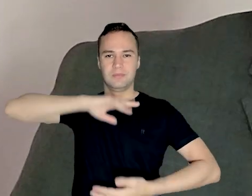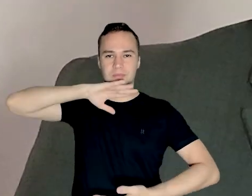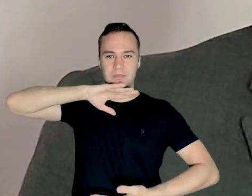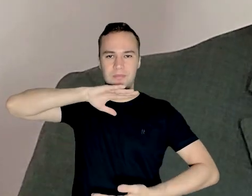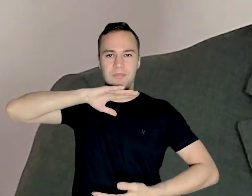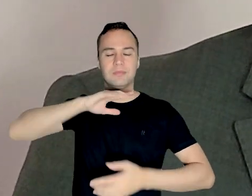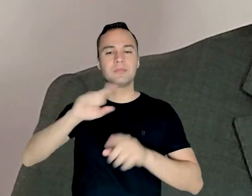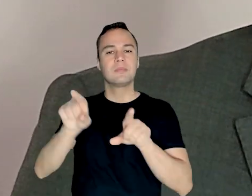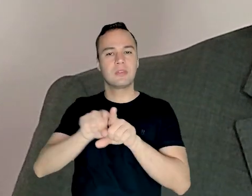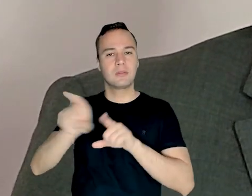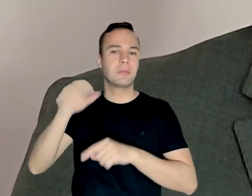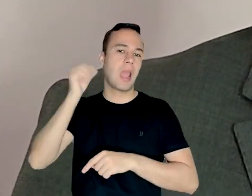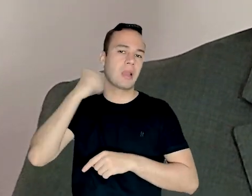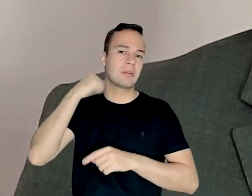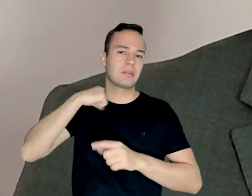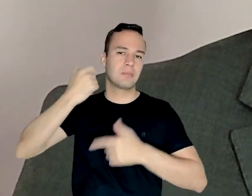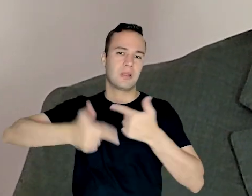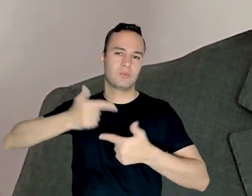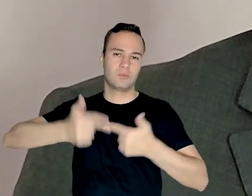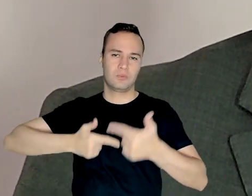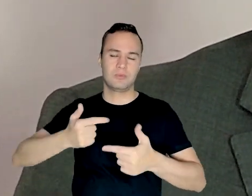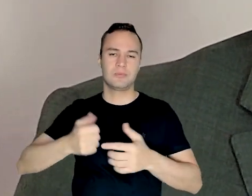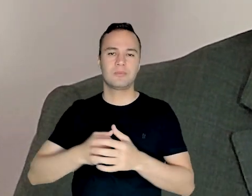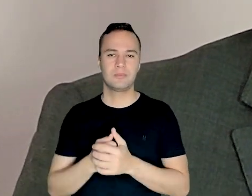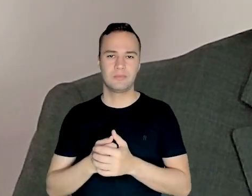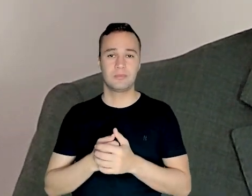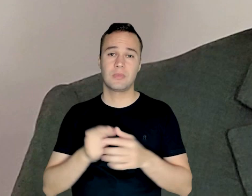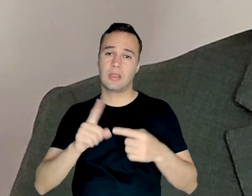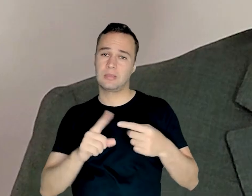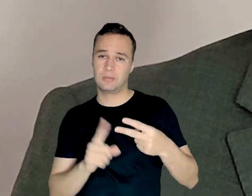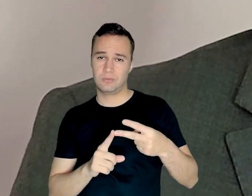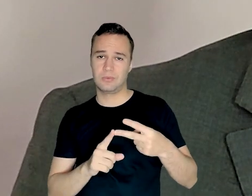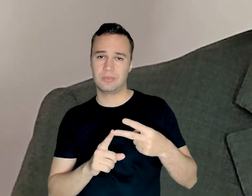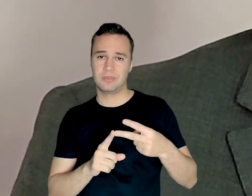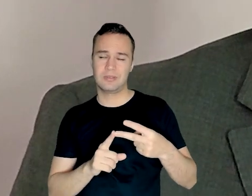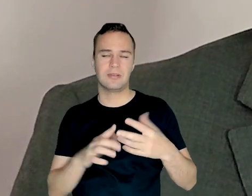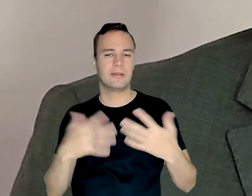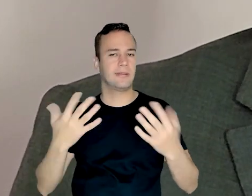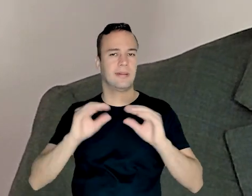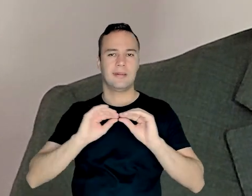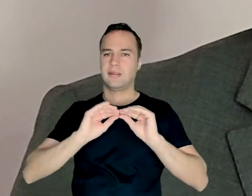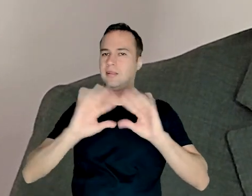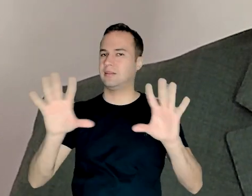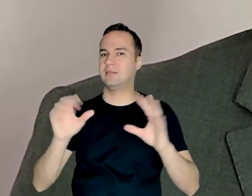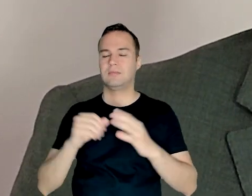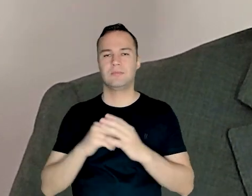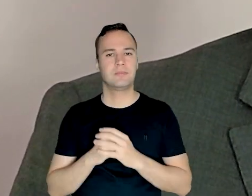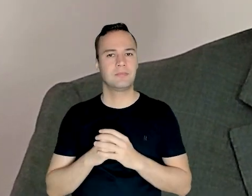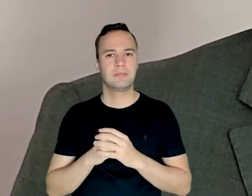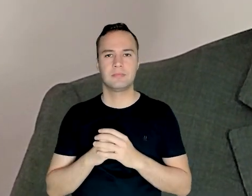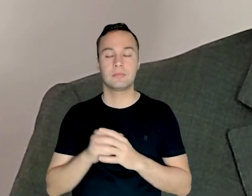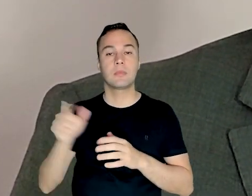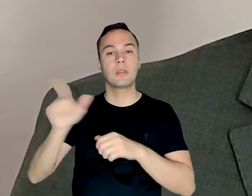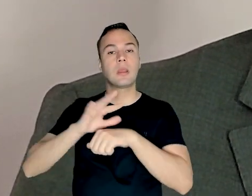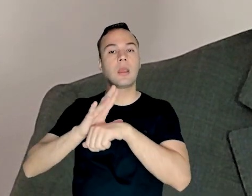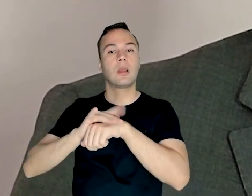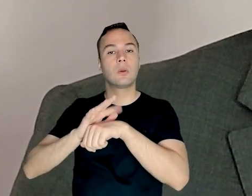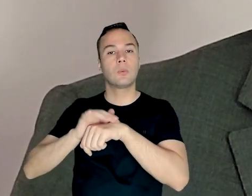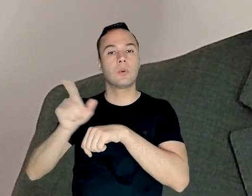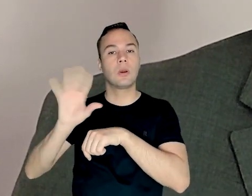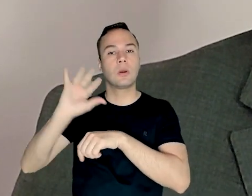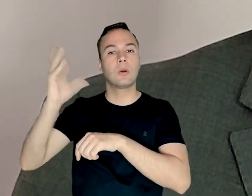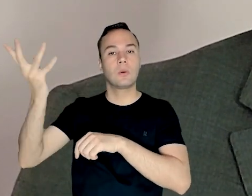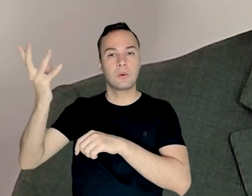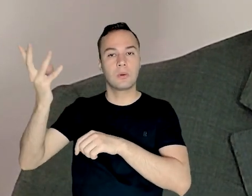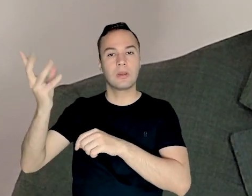de burnout e o estresse ocupacional. Nesses casos, fica evidente que a doença